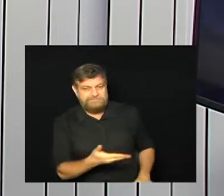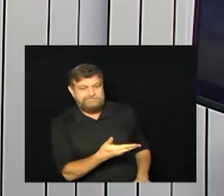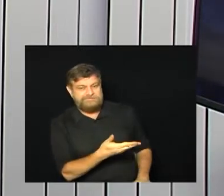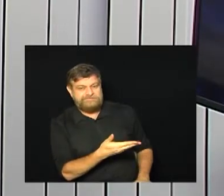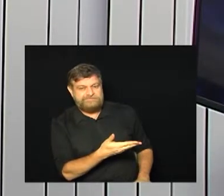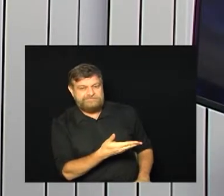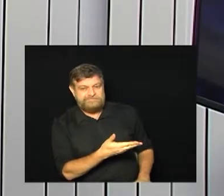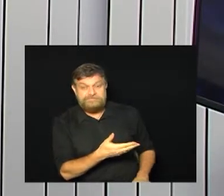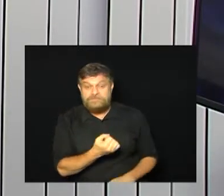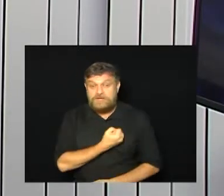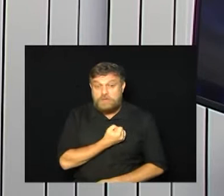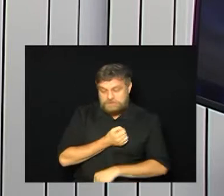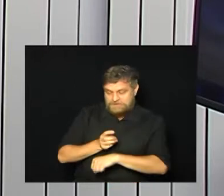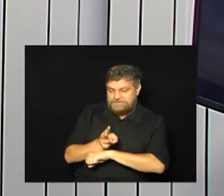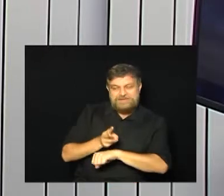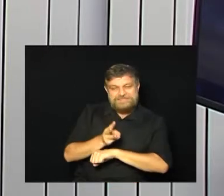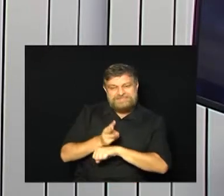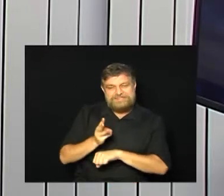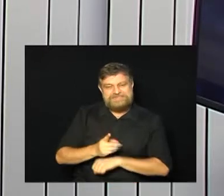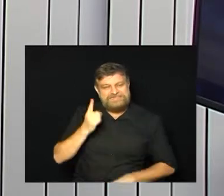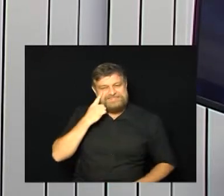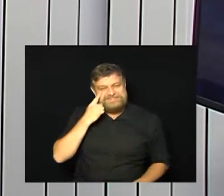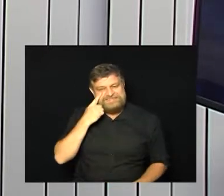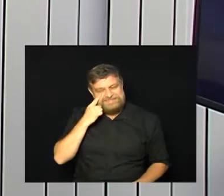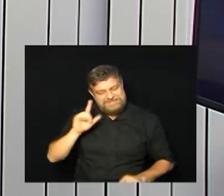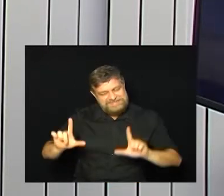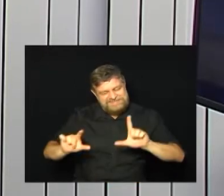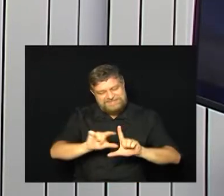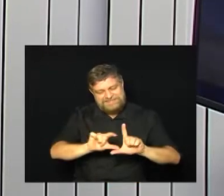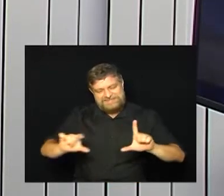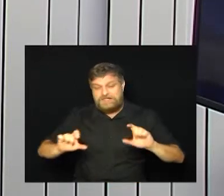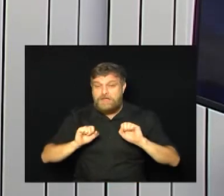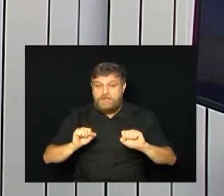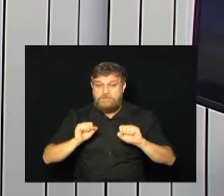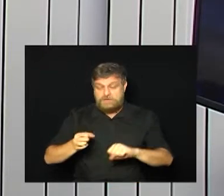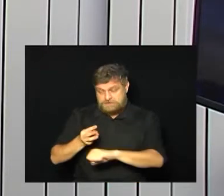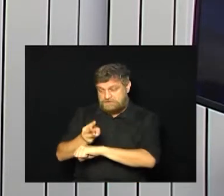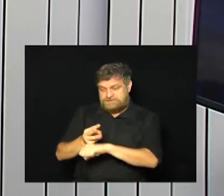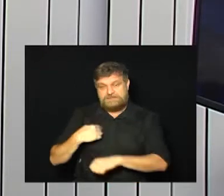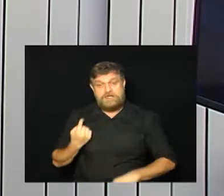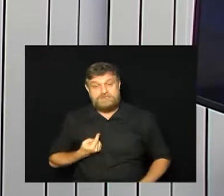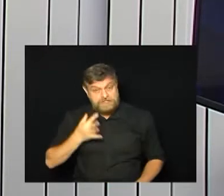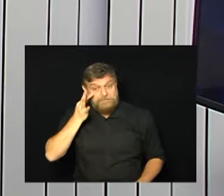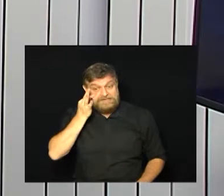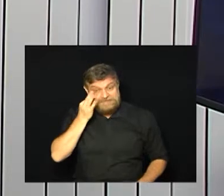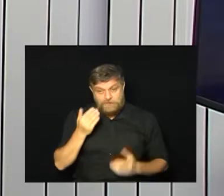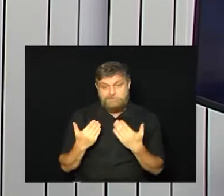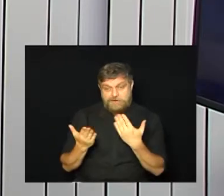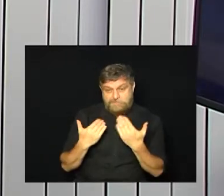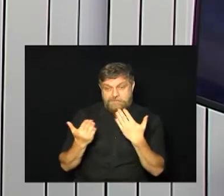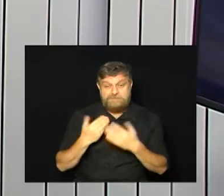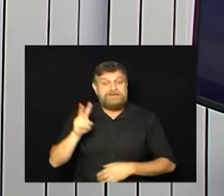978293776 é o número do nosso WhatsApp, está aqui embaixo da sua tela. Pode enviar mensagem que a gente conversa ao vivo